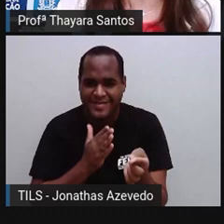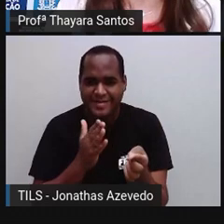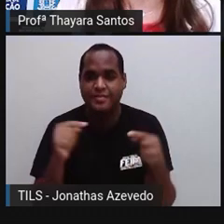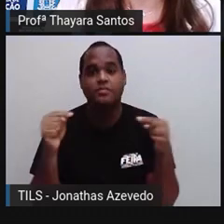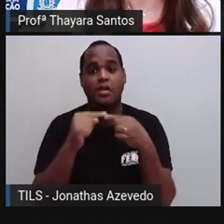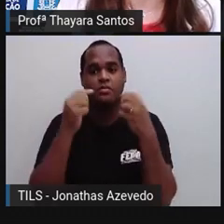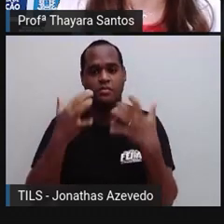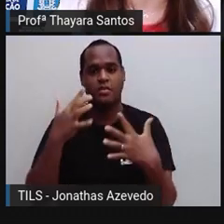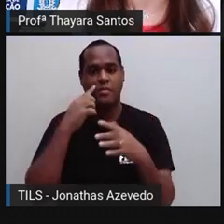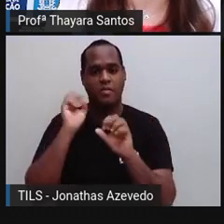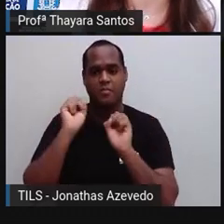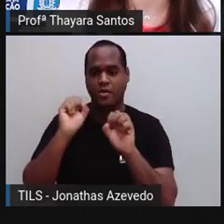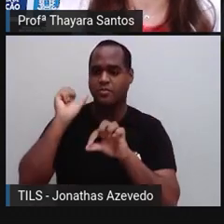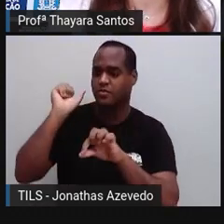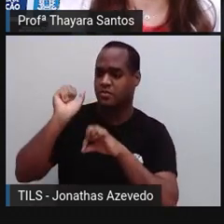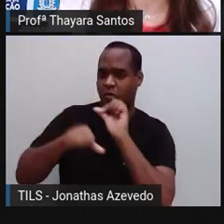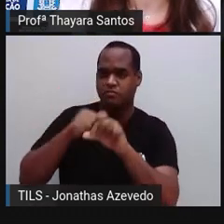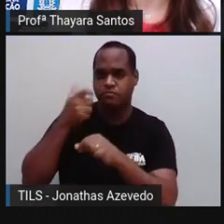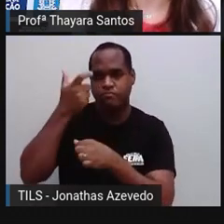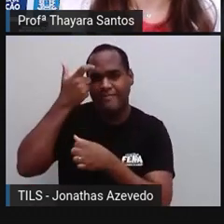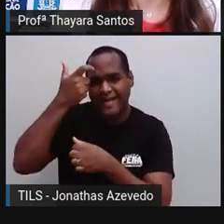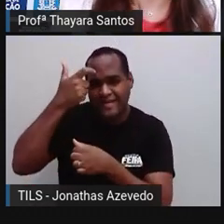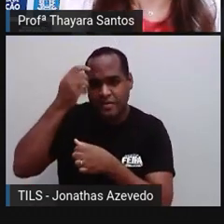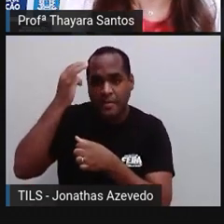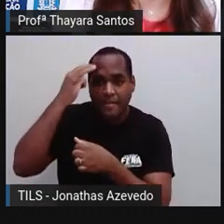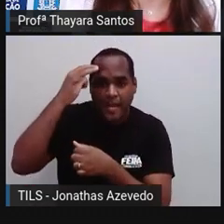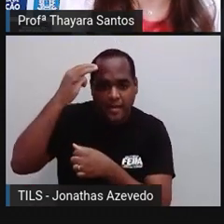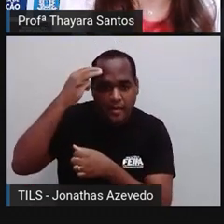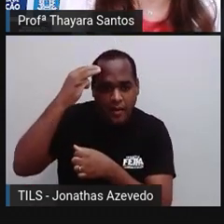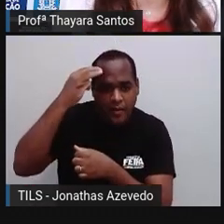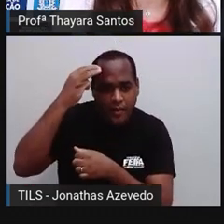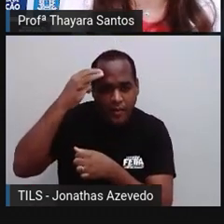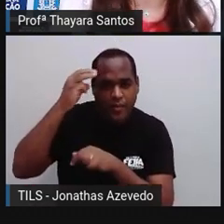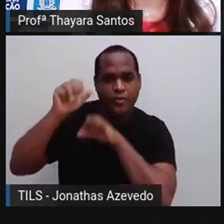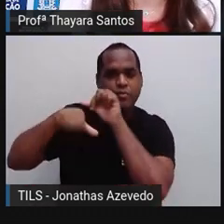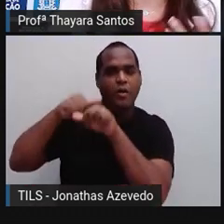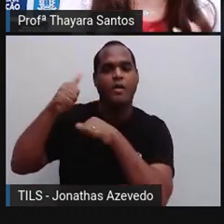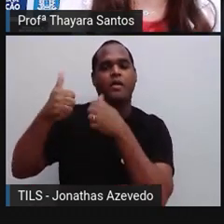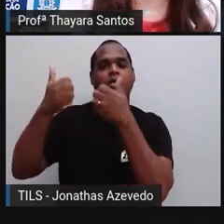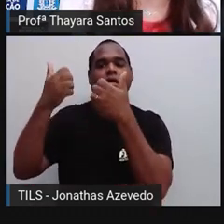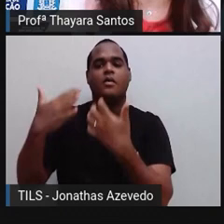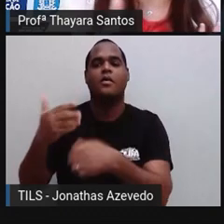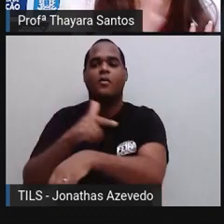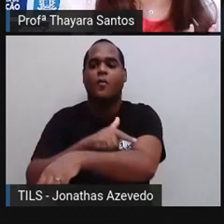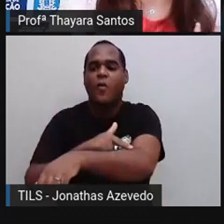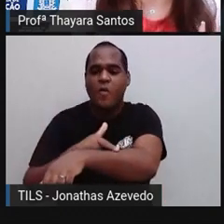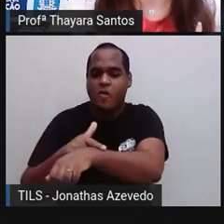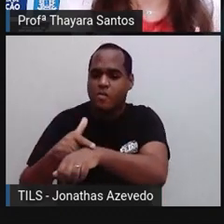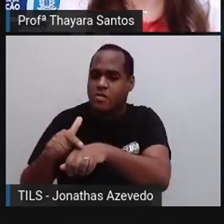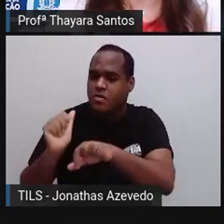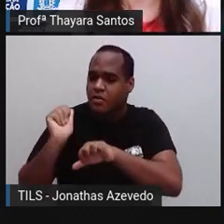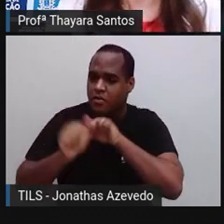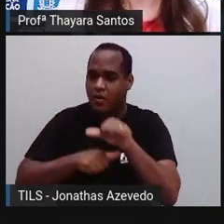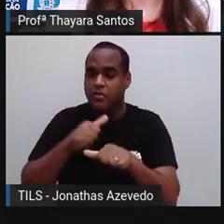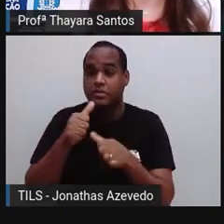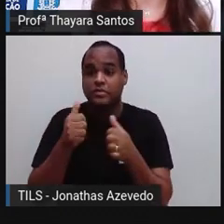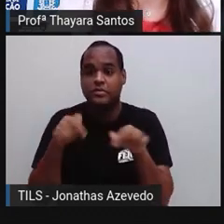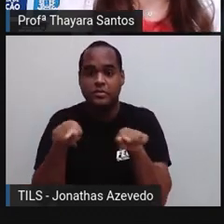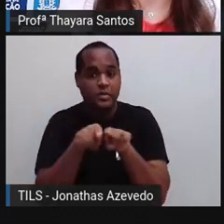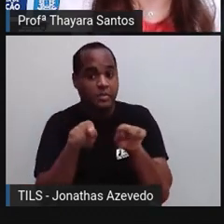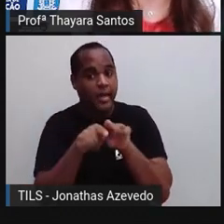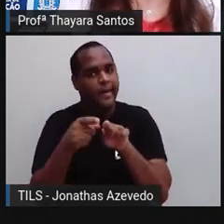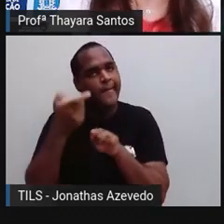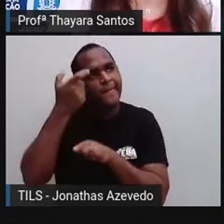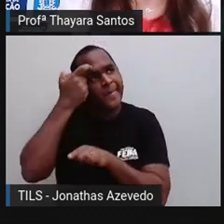capazes de provocar mudanças no estado mental e no comportamento das pessoas, alterando assim o modo como a gente age, como a